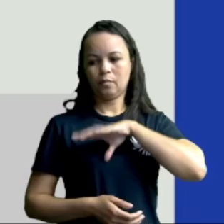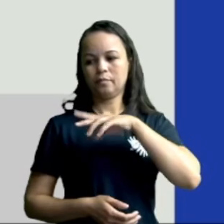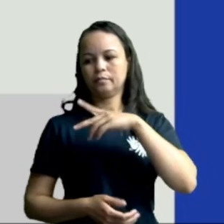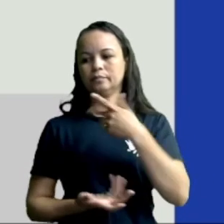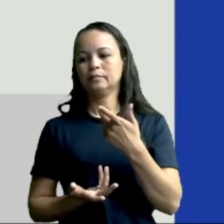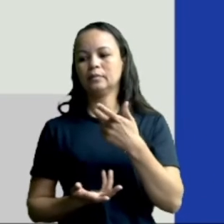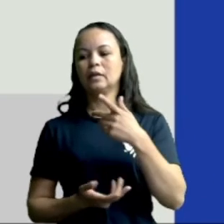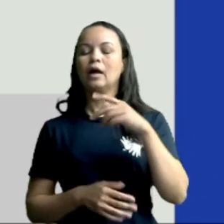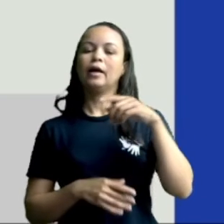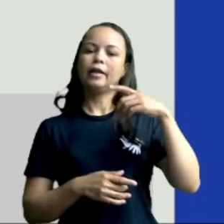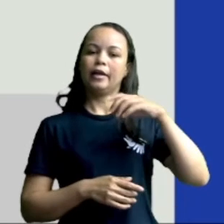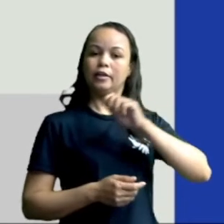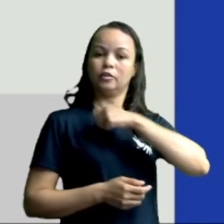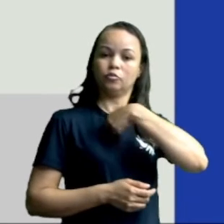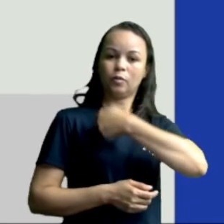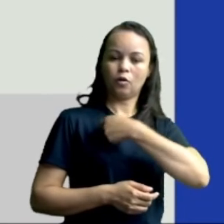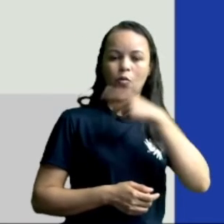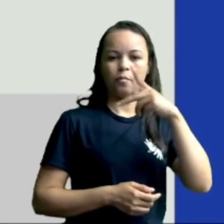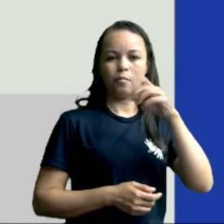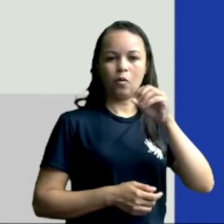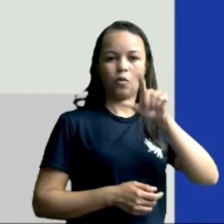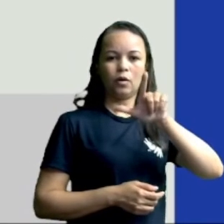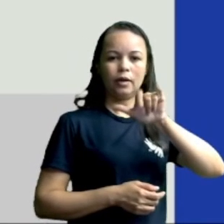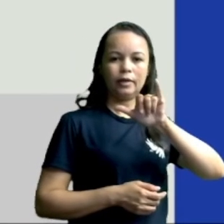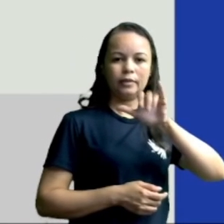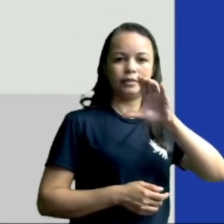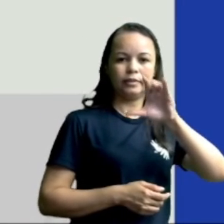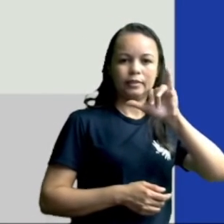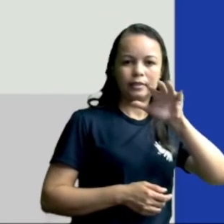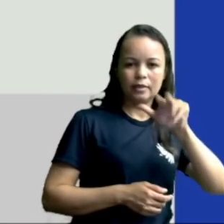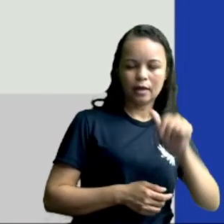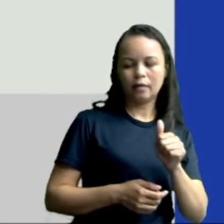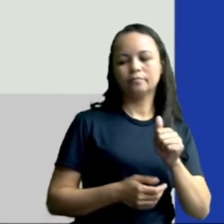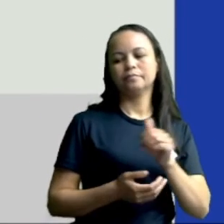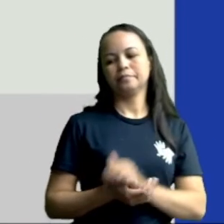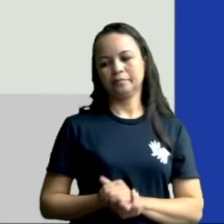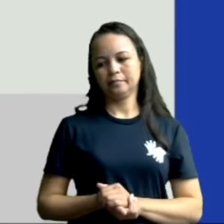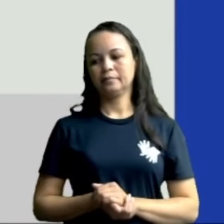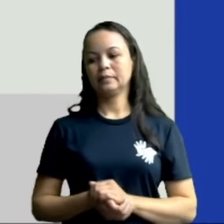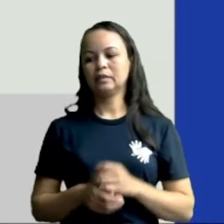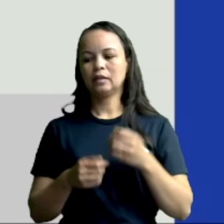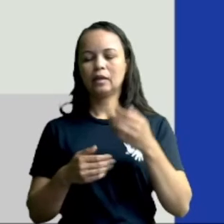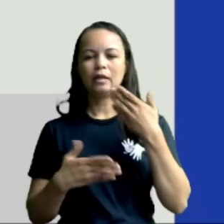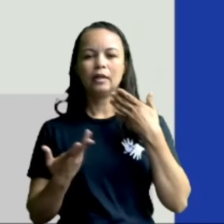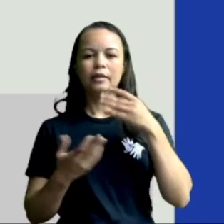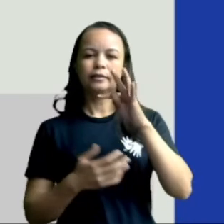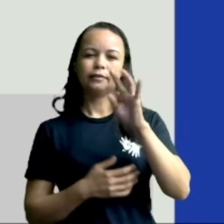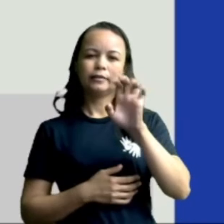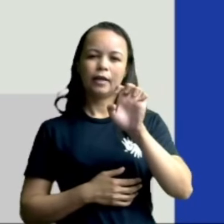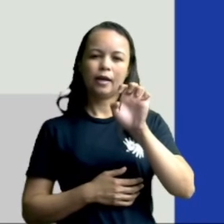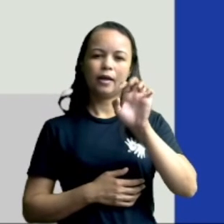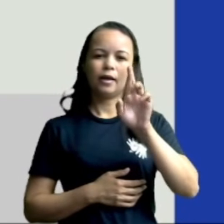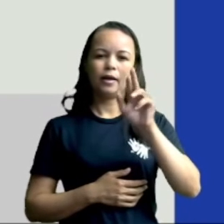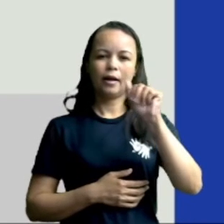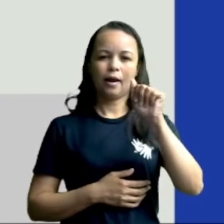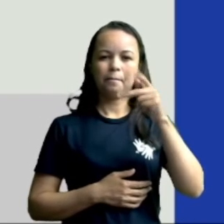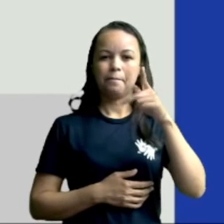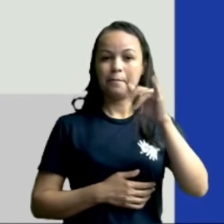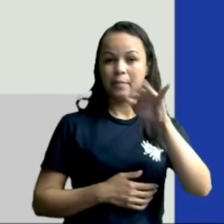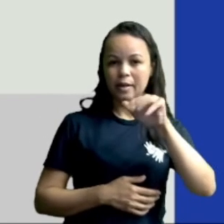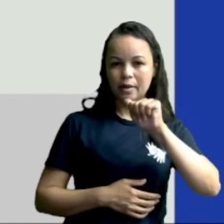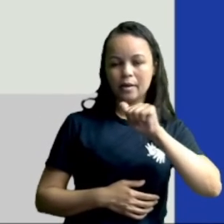diz policia. Em português a gente diz terapia e em espanhol a gente diz